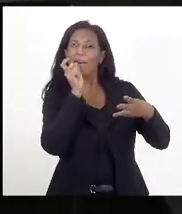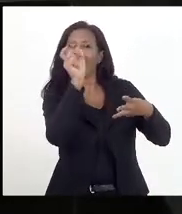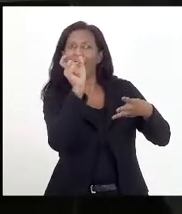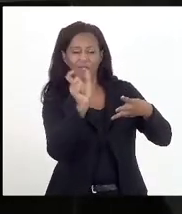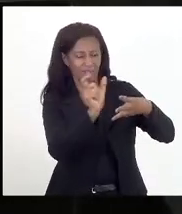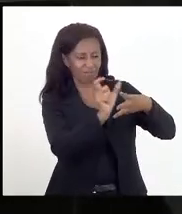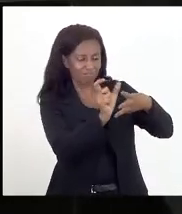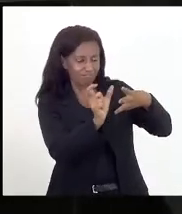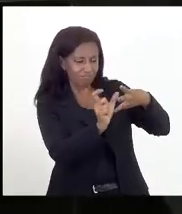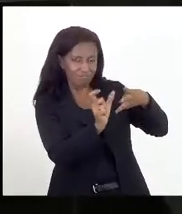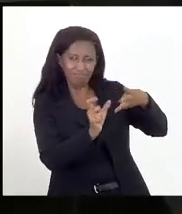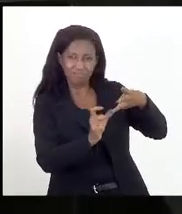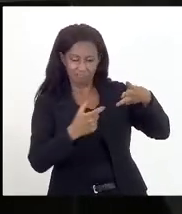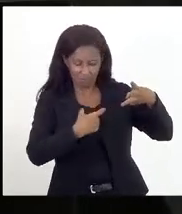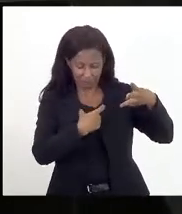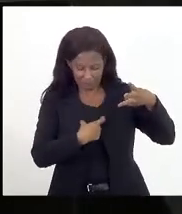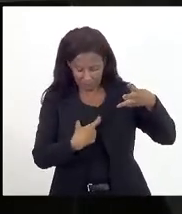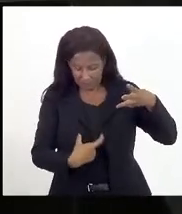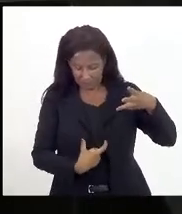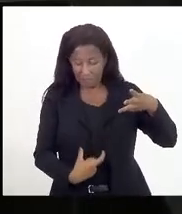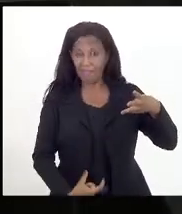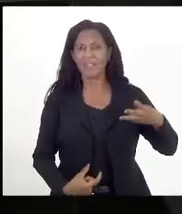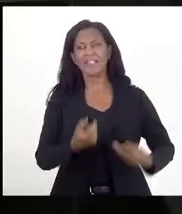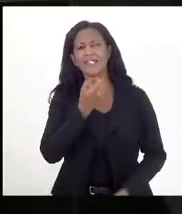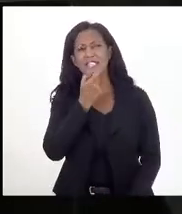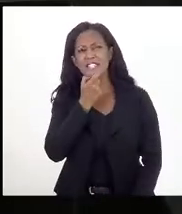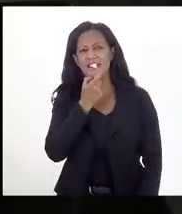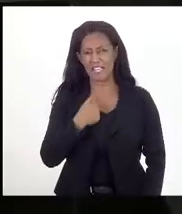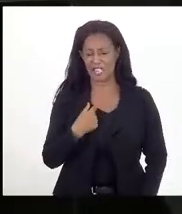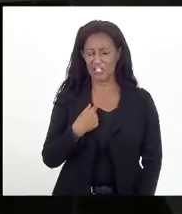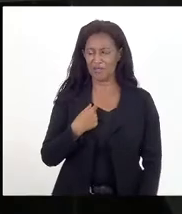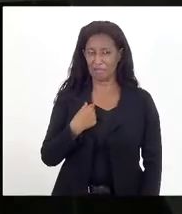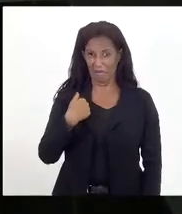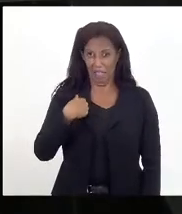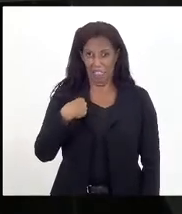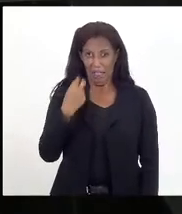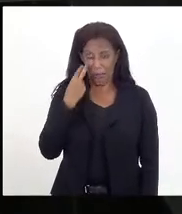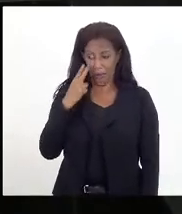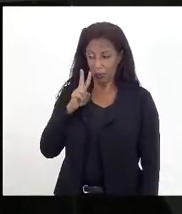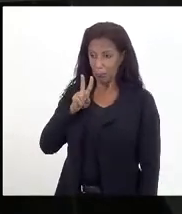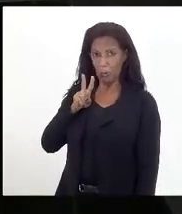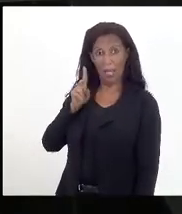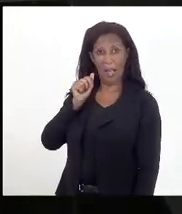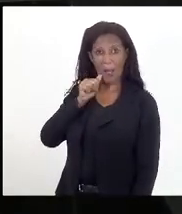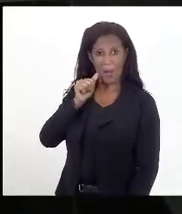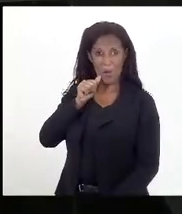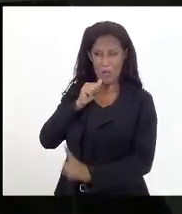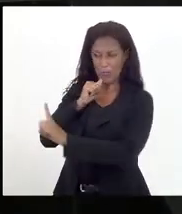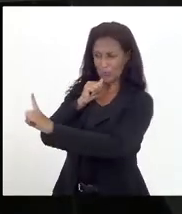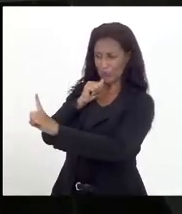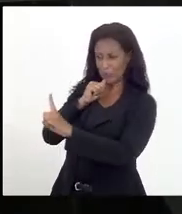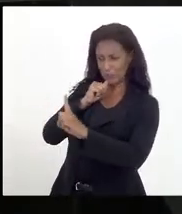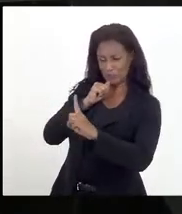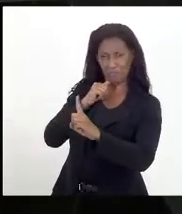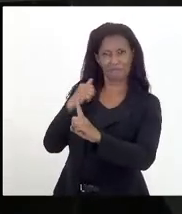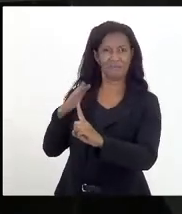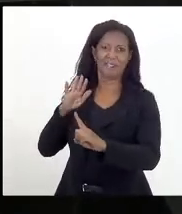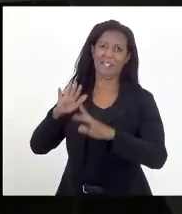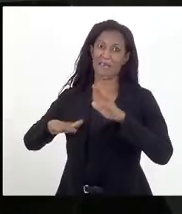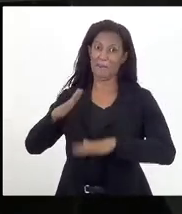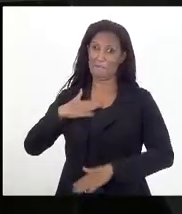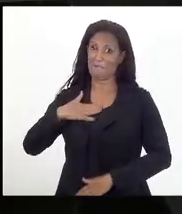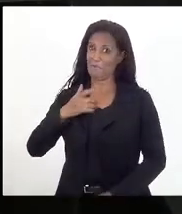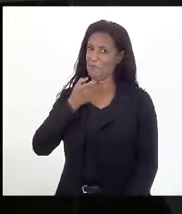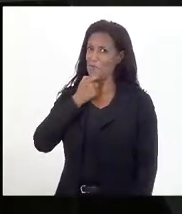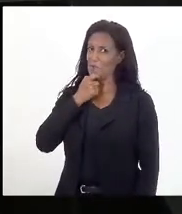três palavras escrito assim inglês o e apesar do meu inglês Deputado Marcio